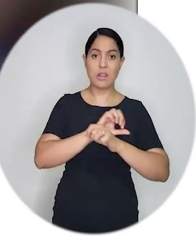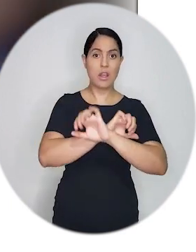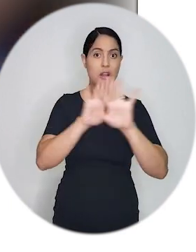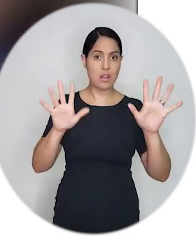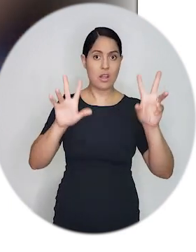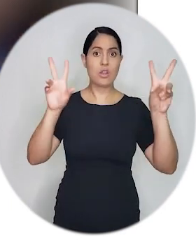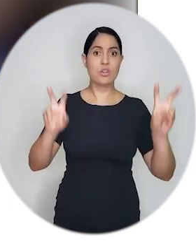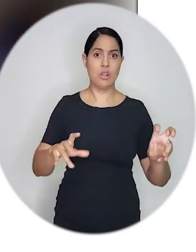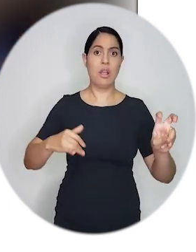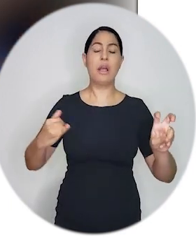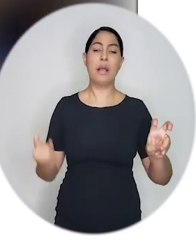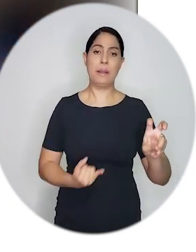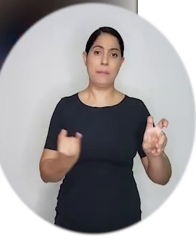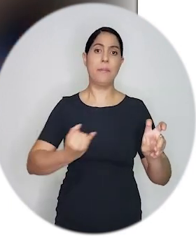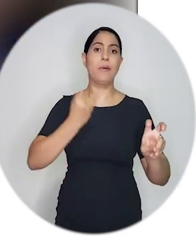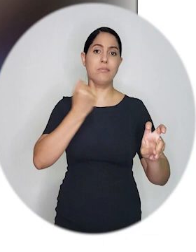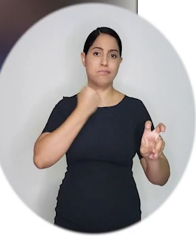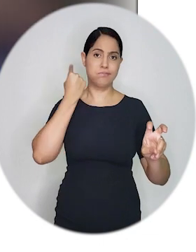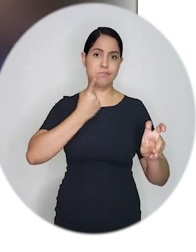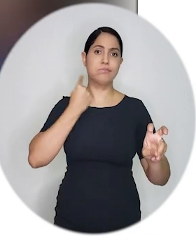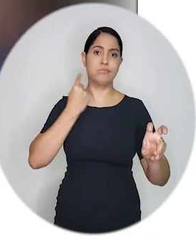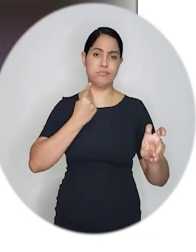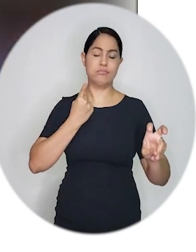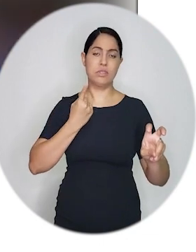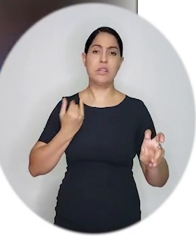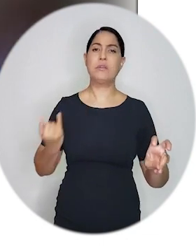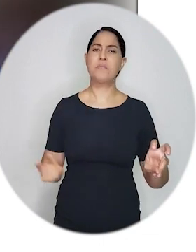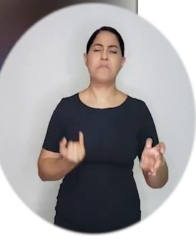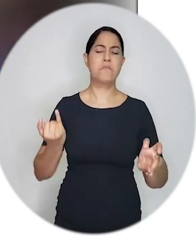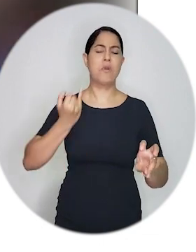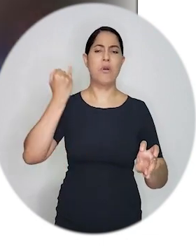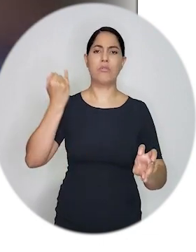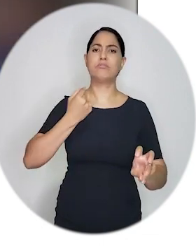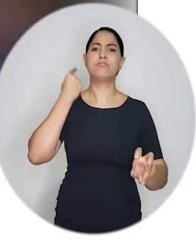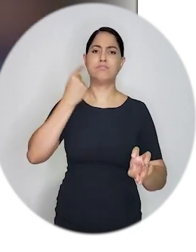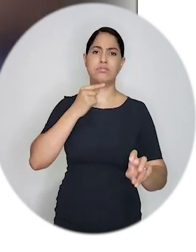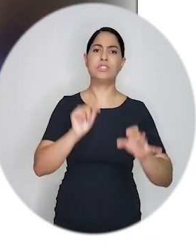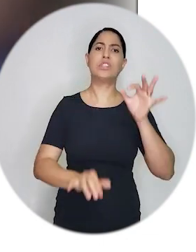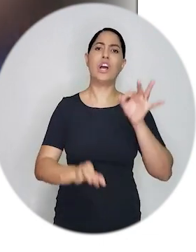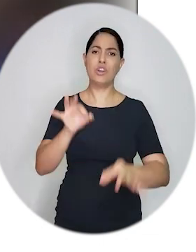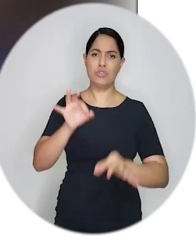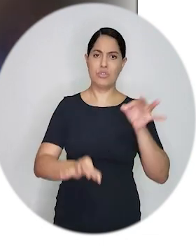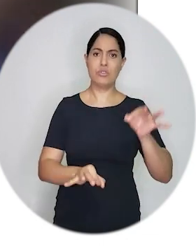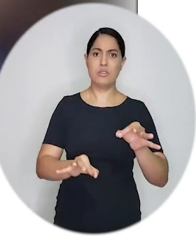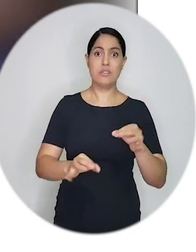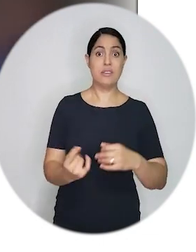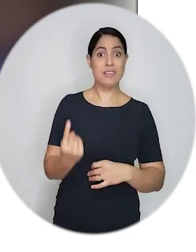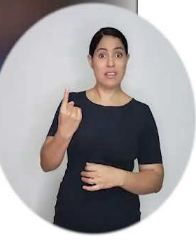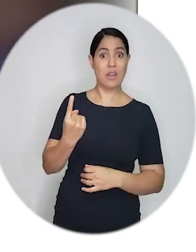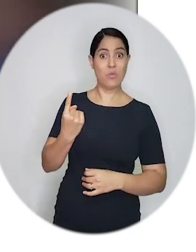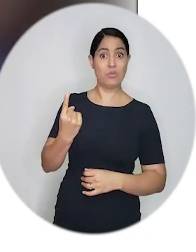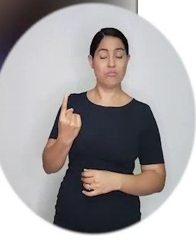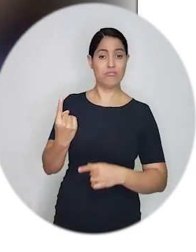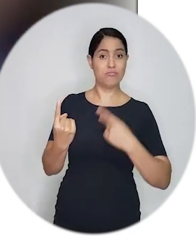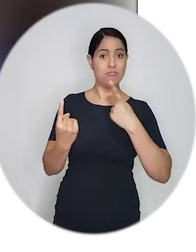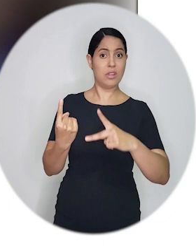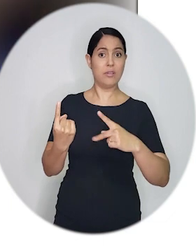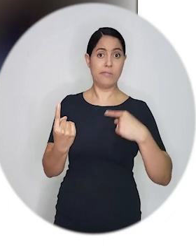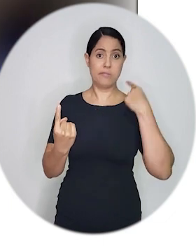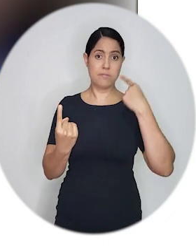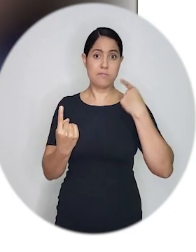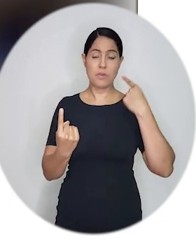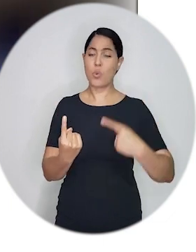entendo a importância da advocacia. E o advogado, ele é essencial à justiça e é o único